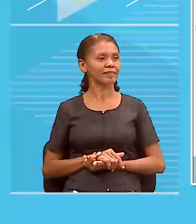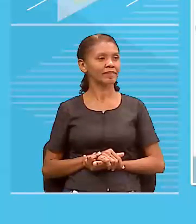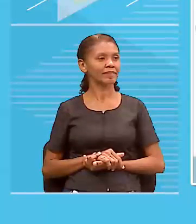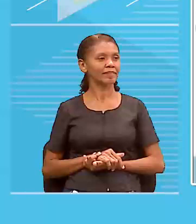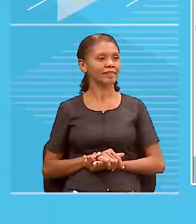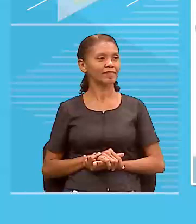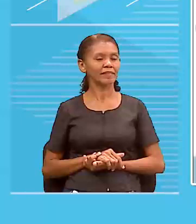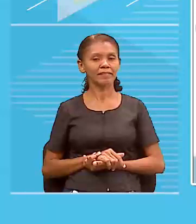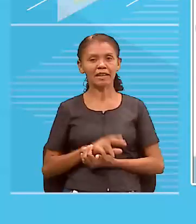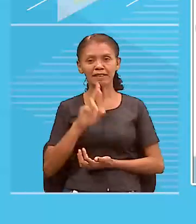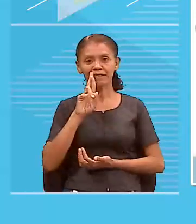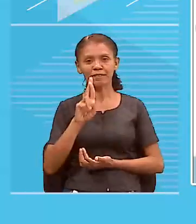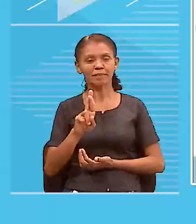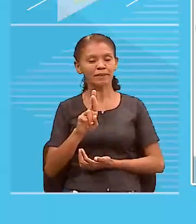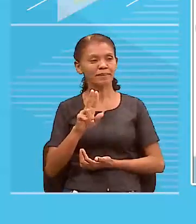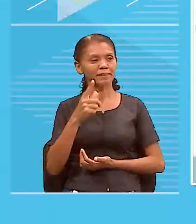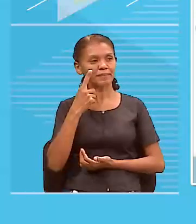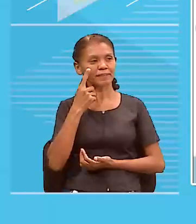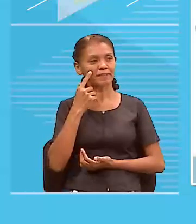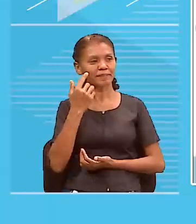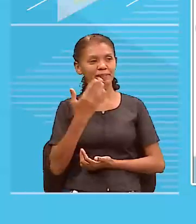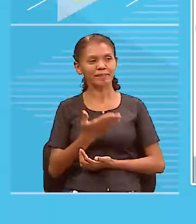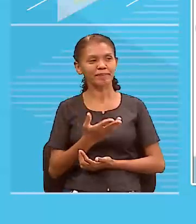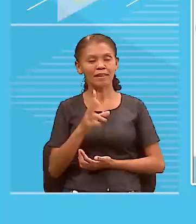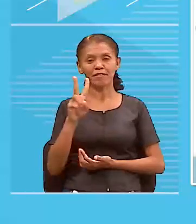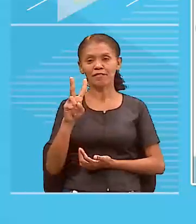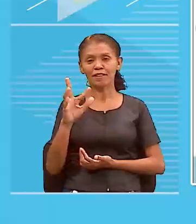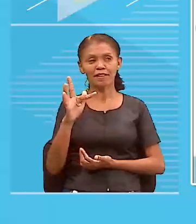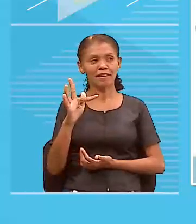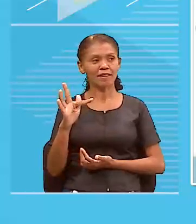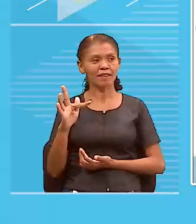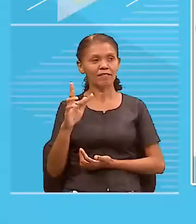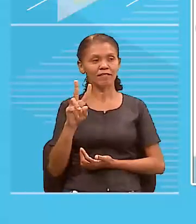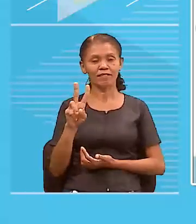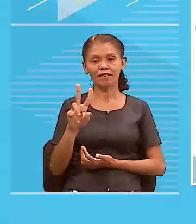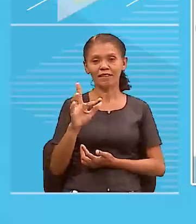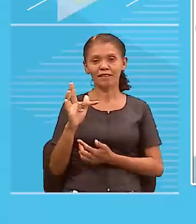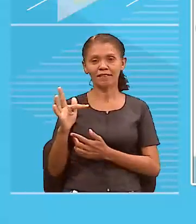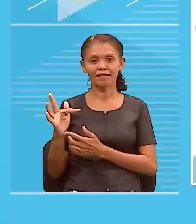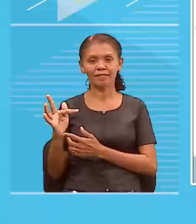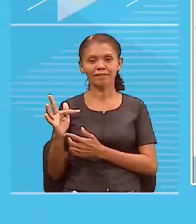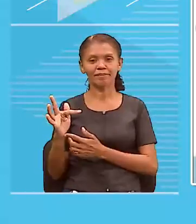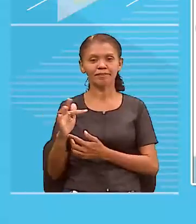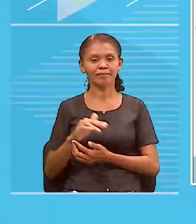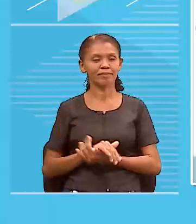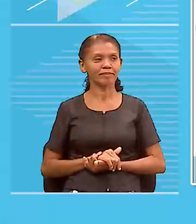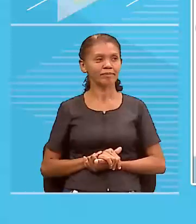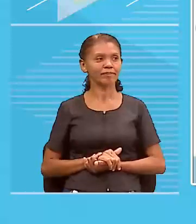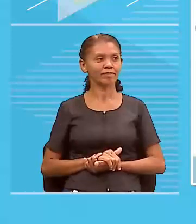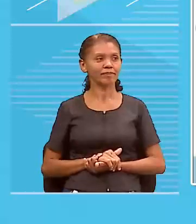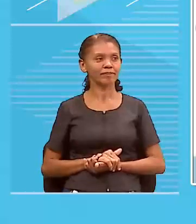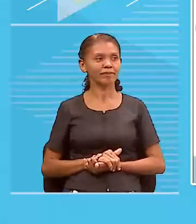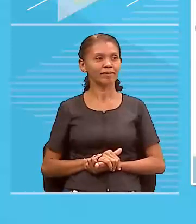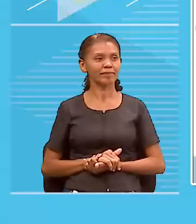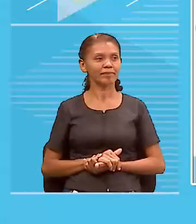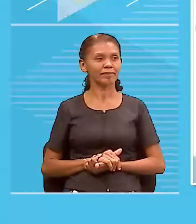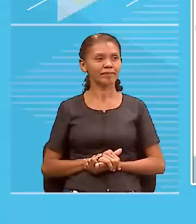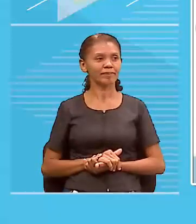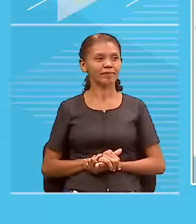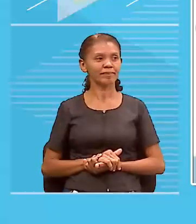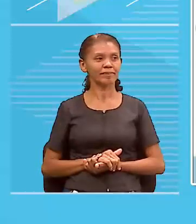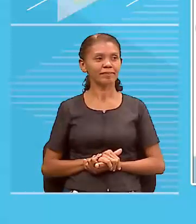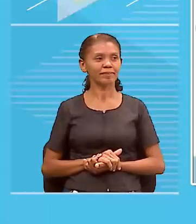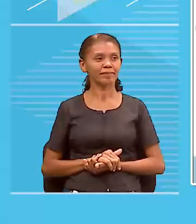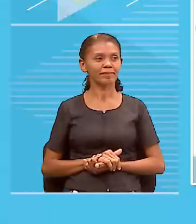falsiane vê falsiane tá bom essa daqui gente foi uma das solicitações